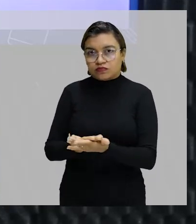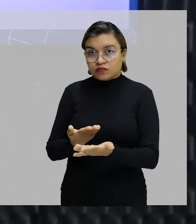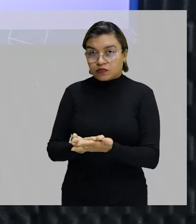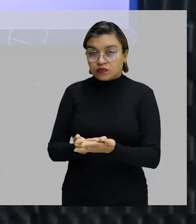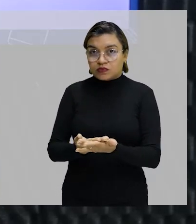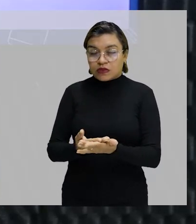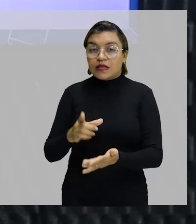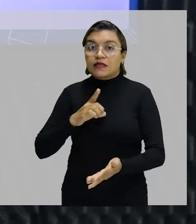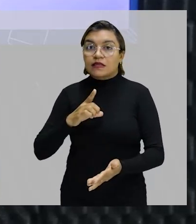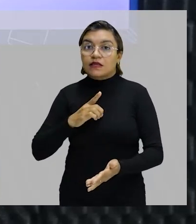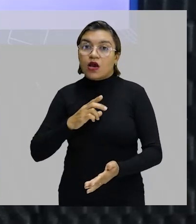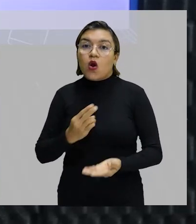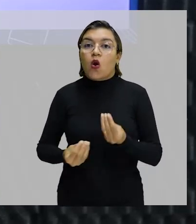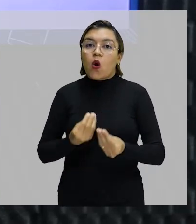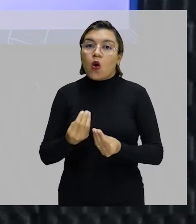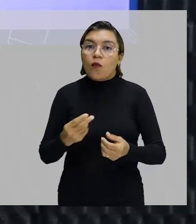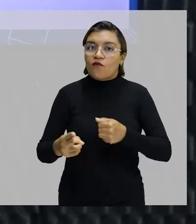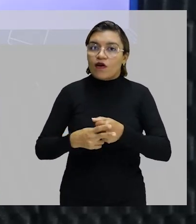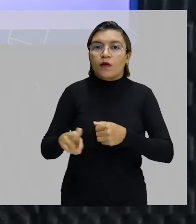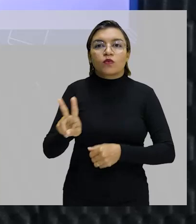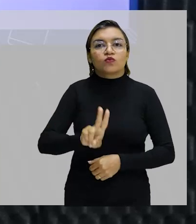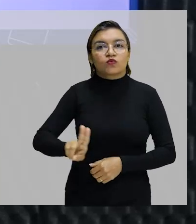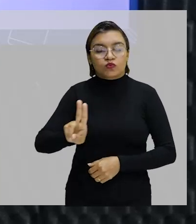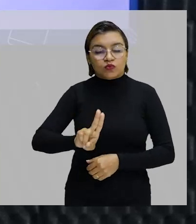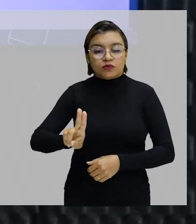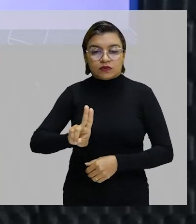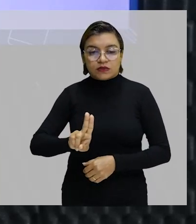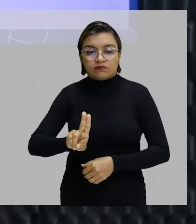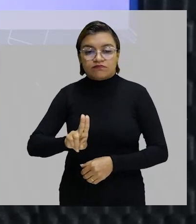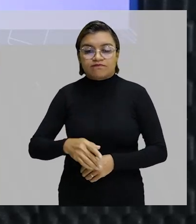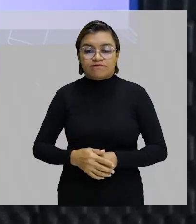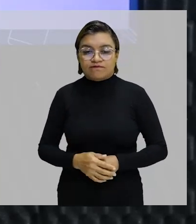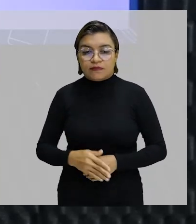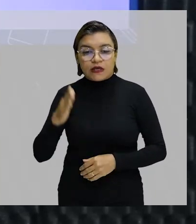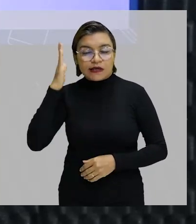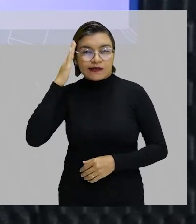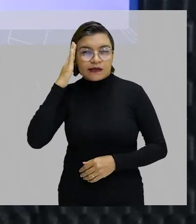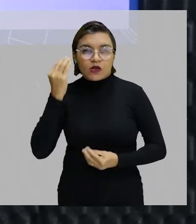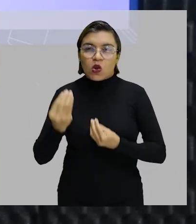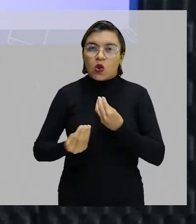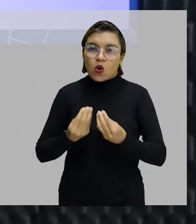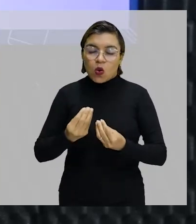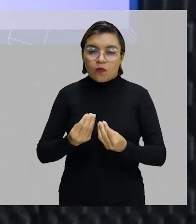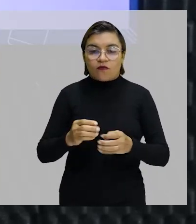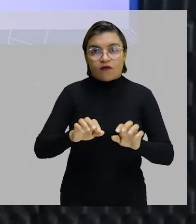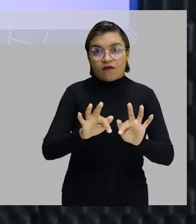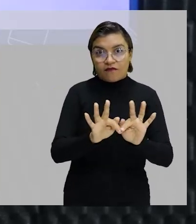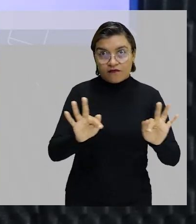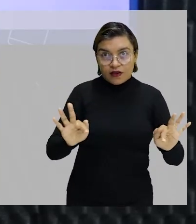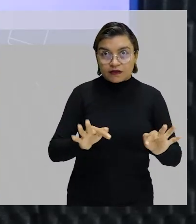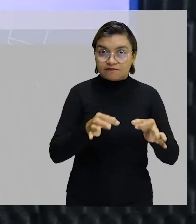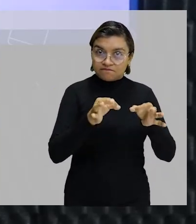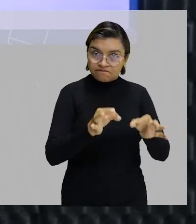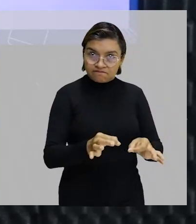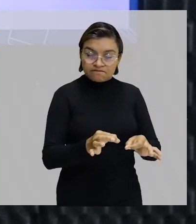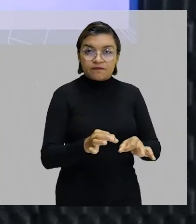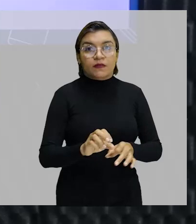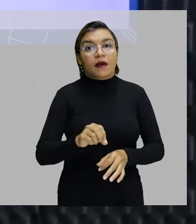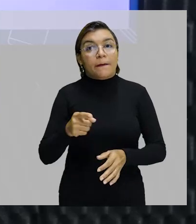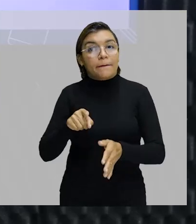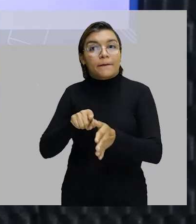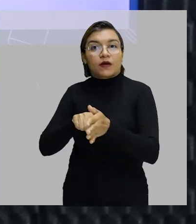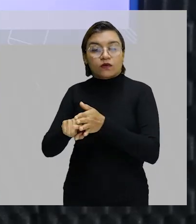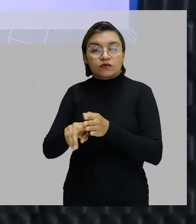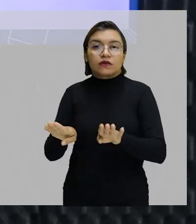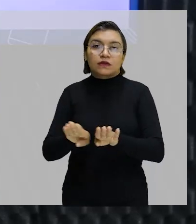as conjugações dos tempos verbais, considerando essa montagem da frase afirmativa, a pergunta